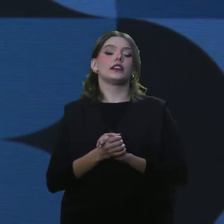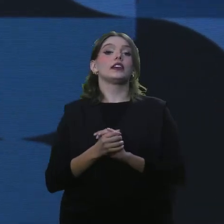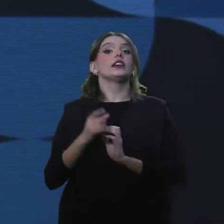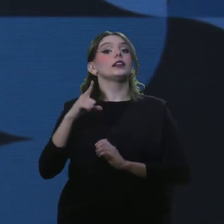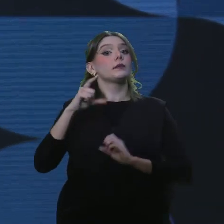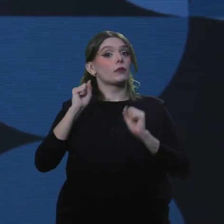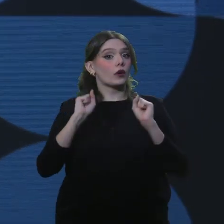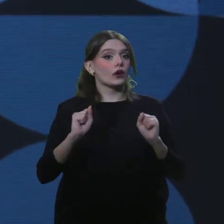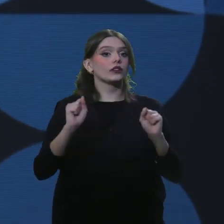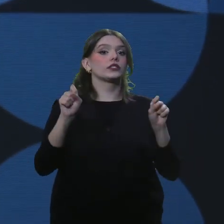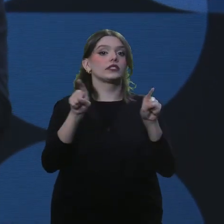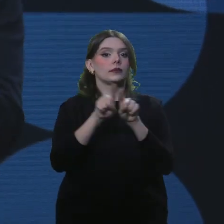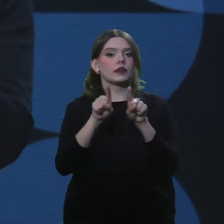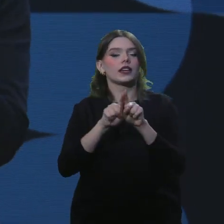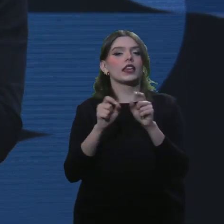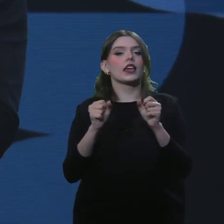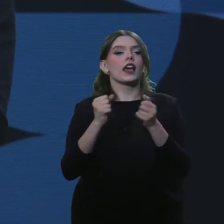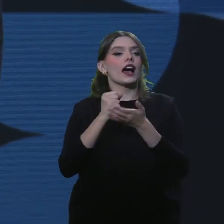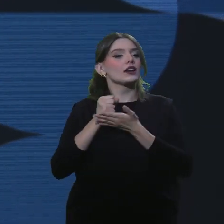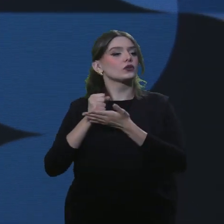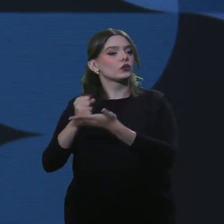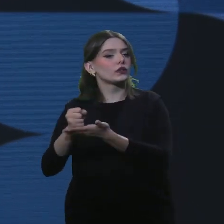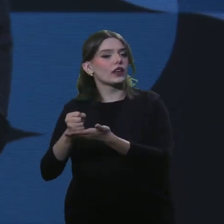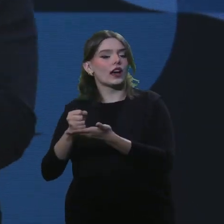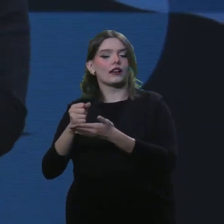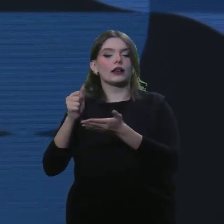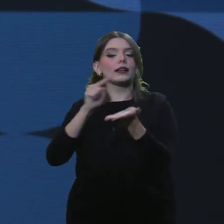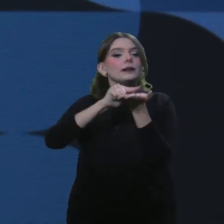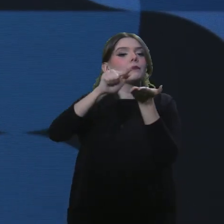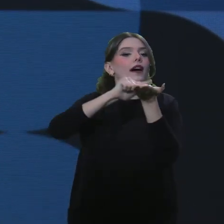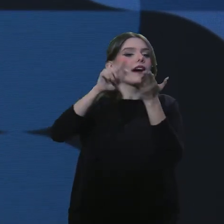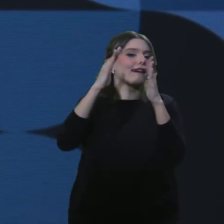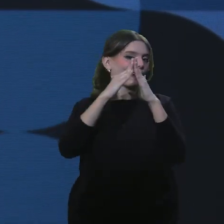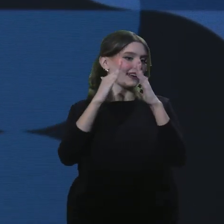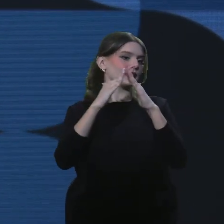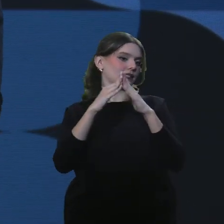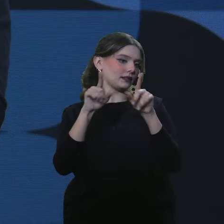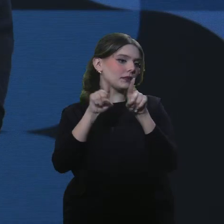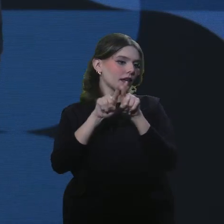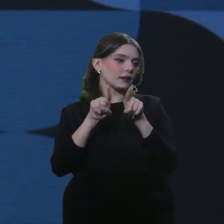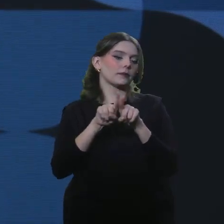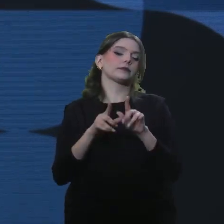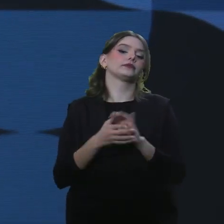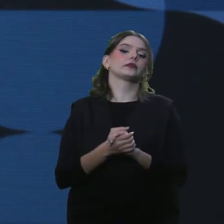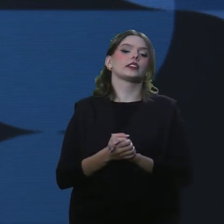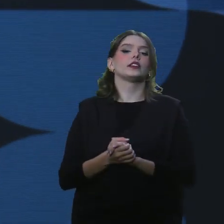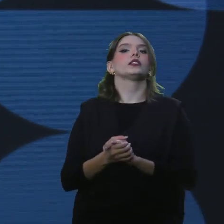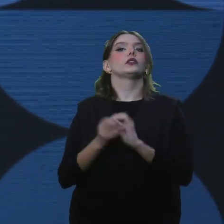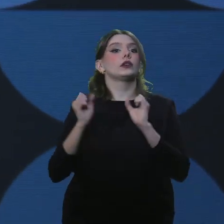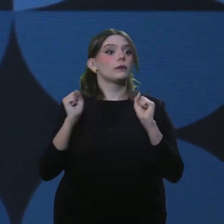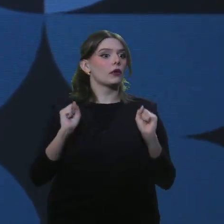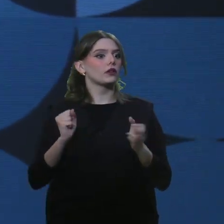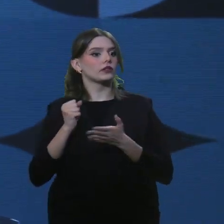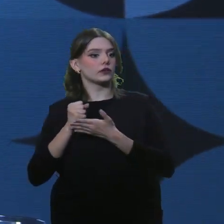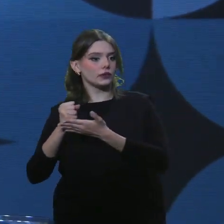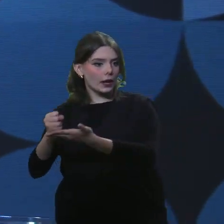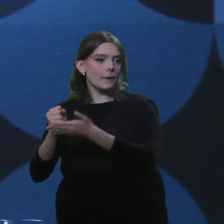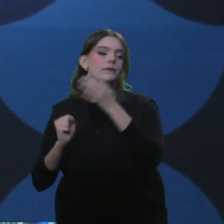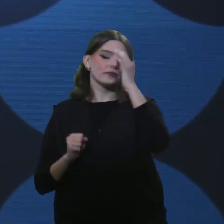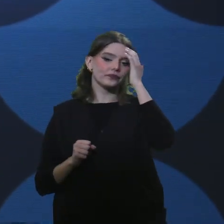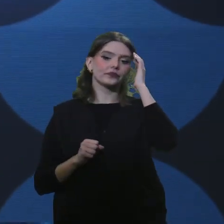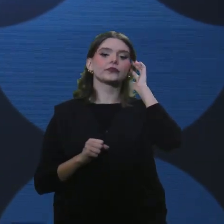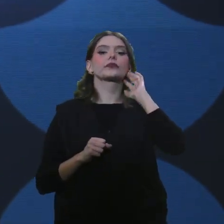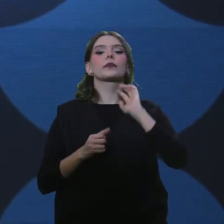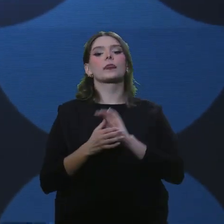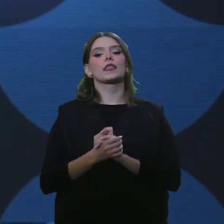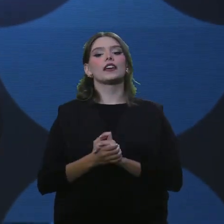cesto. Então, se ele consegue fazer essas coisas sozinho, eu não posso fazer por ele. Então ele consegue fazer isso sozinho. Só a camiseta que ele não consegue, que às vezes ele começa a